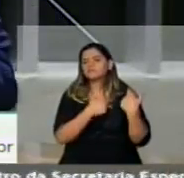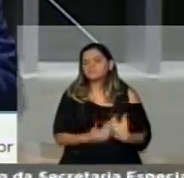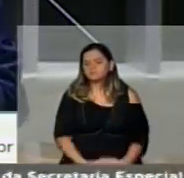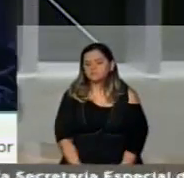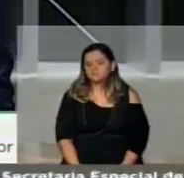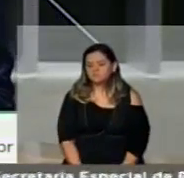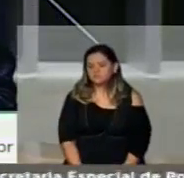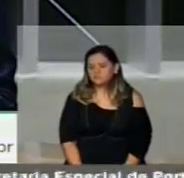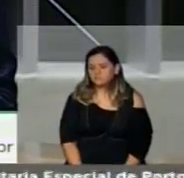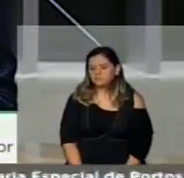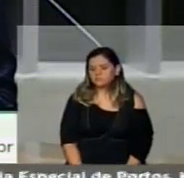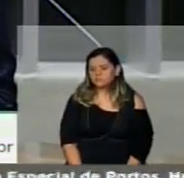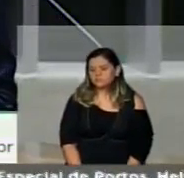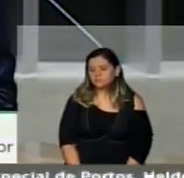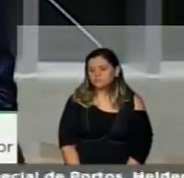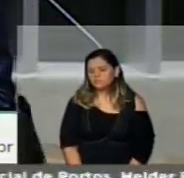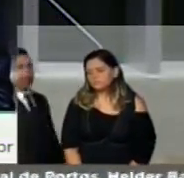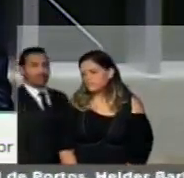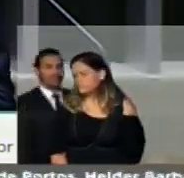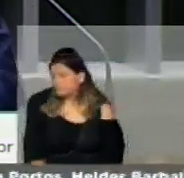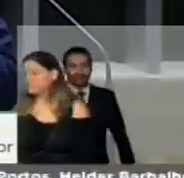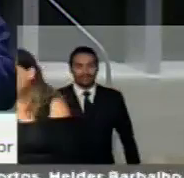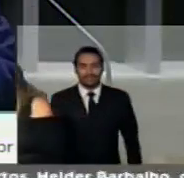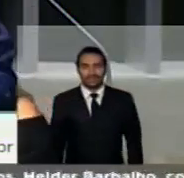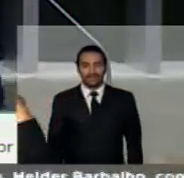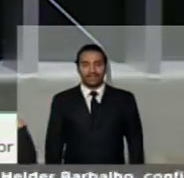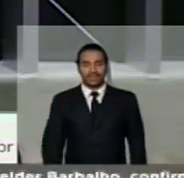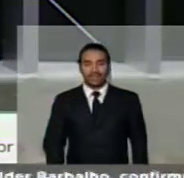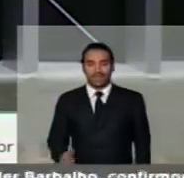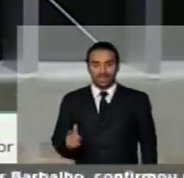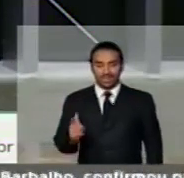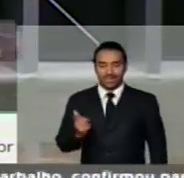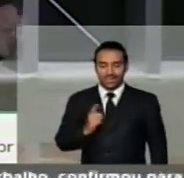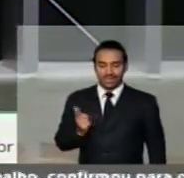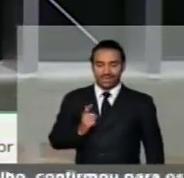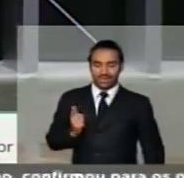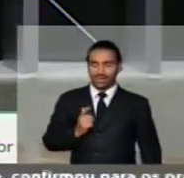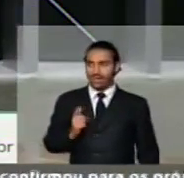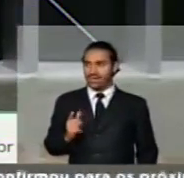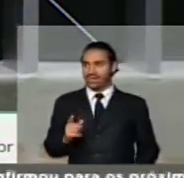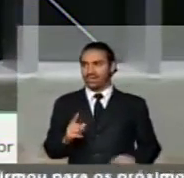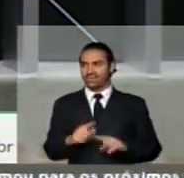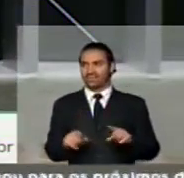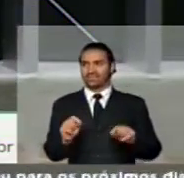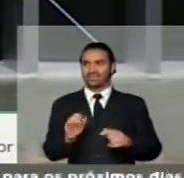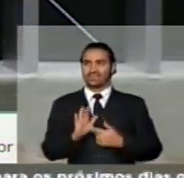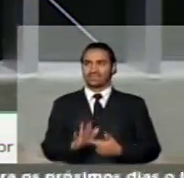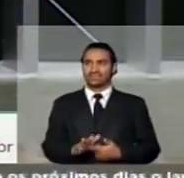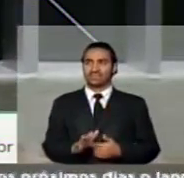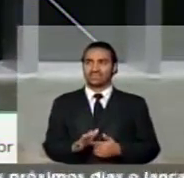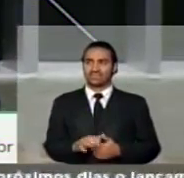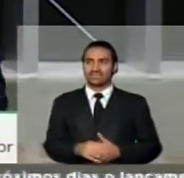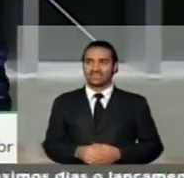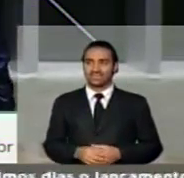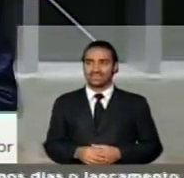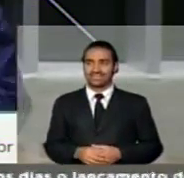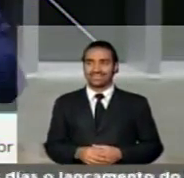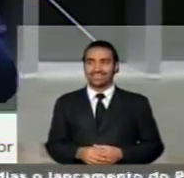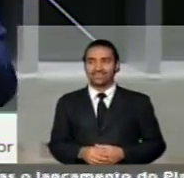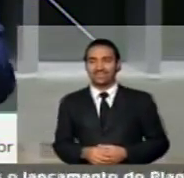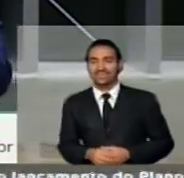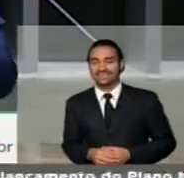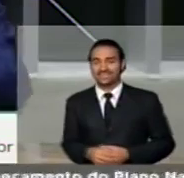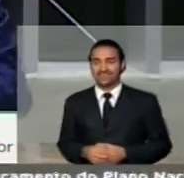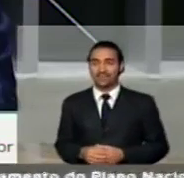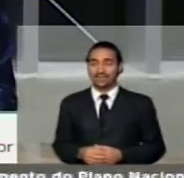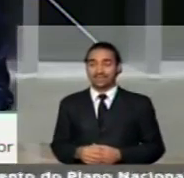o esquema da corrupção da Petrobras. As delações premiadas começam a apresentar o governo de Fernando Henrique Cardoso, que foi